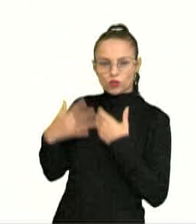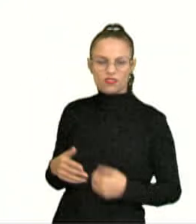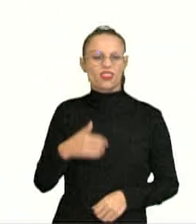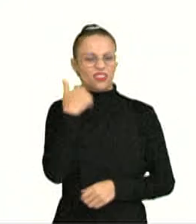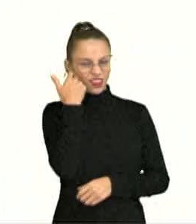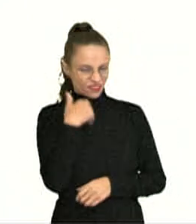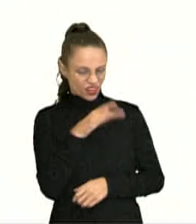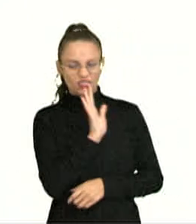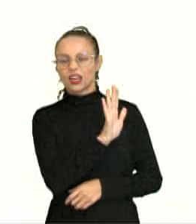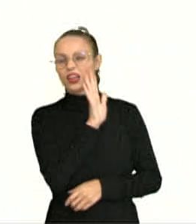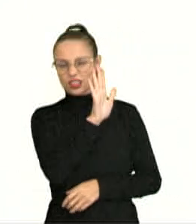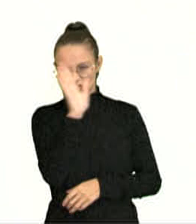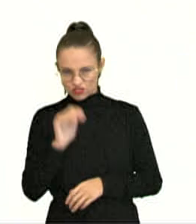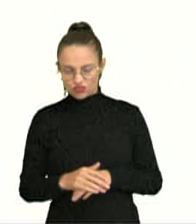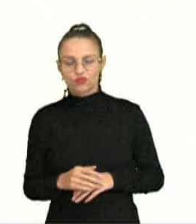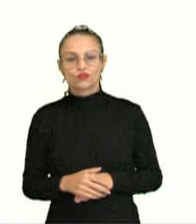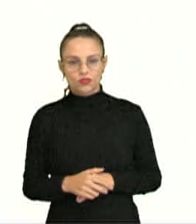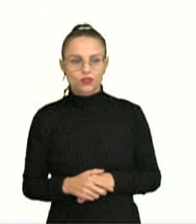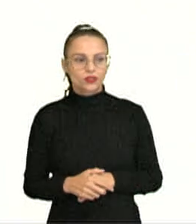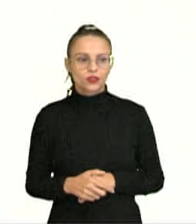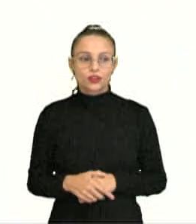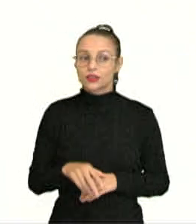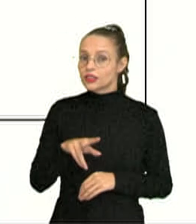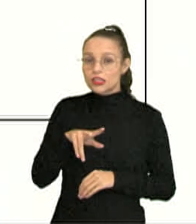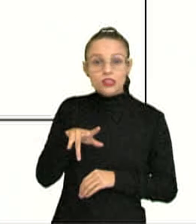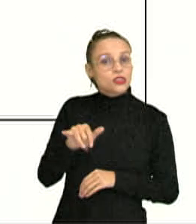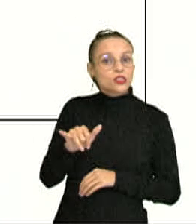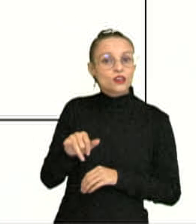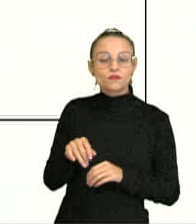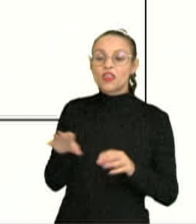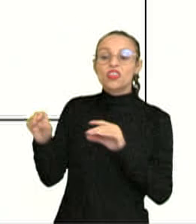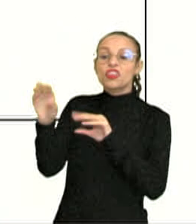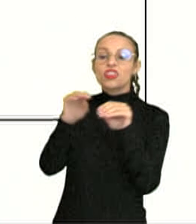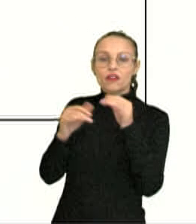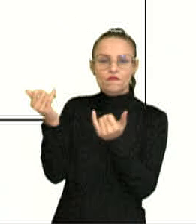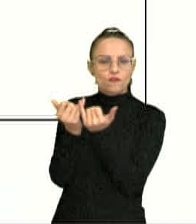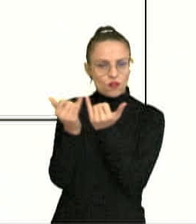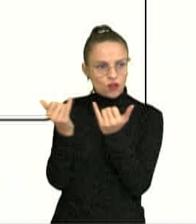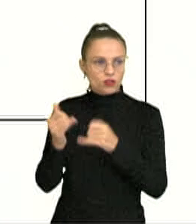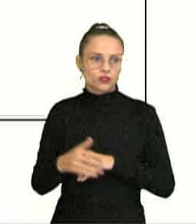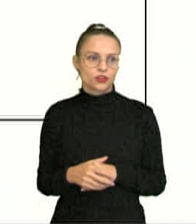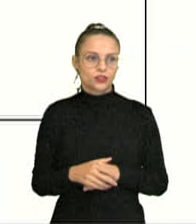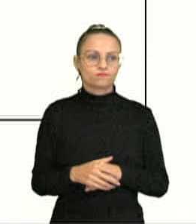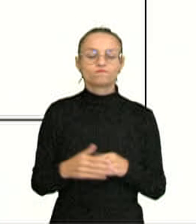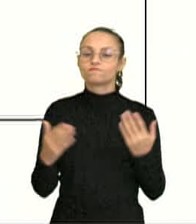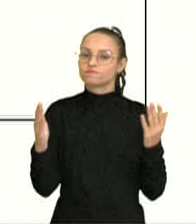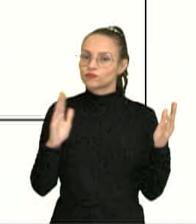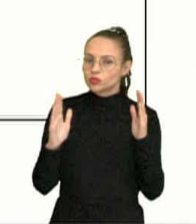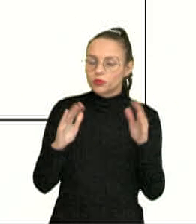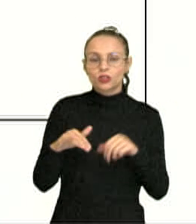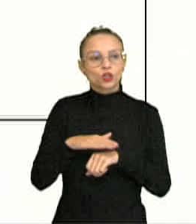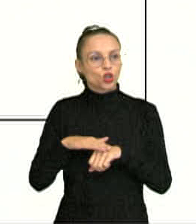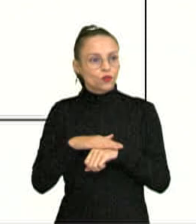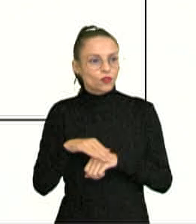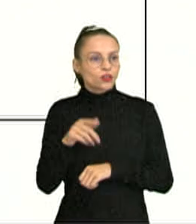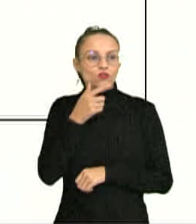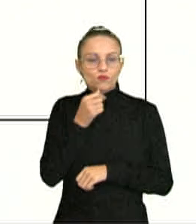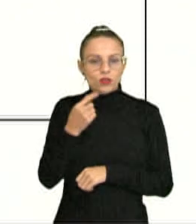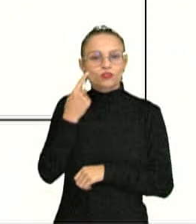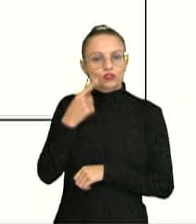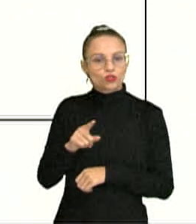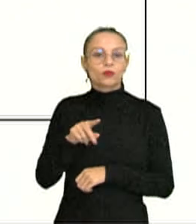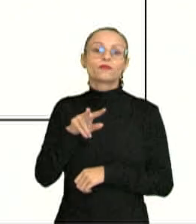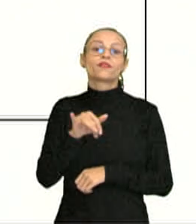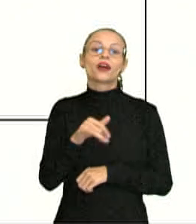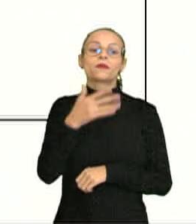Safadão. Deixa ele para mim. E não vai fazer diz que diz. Durante a conversa, Tião descobre que vai ser